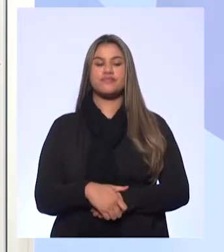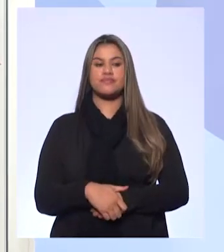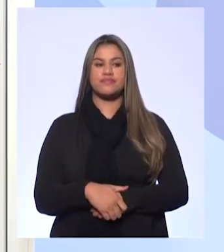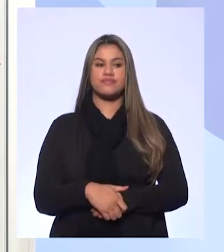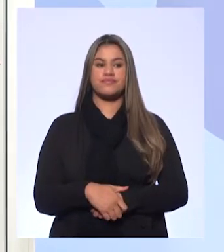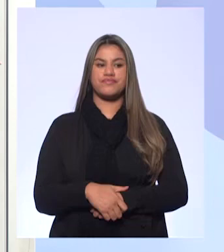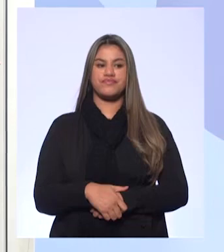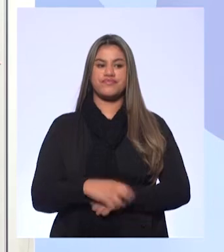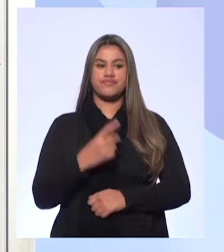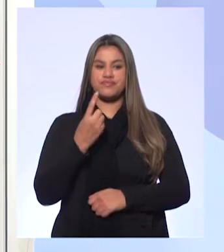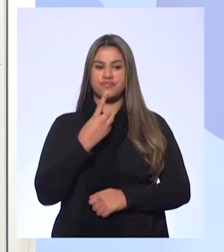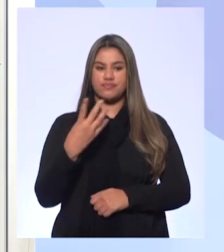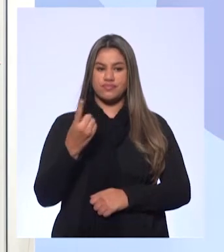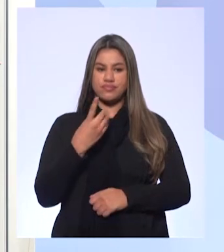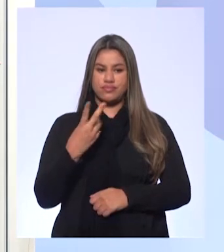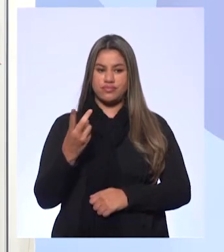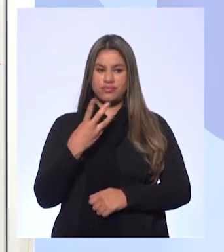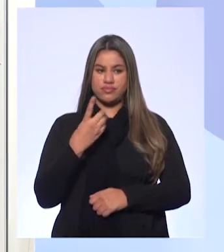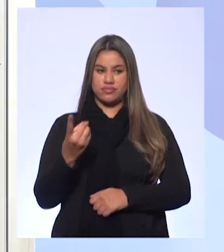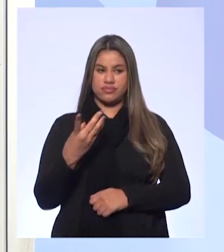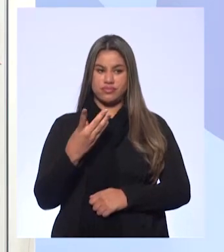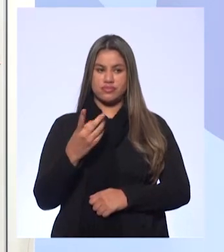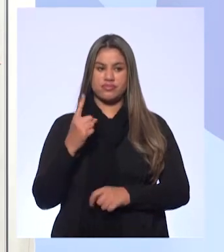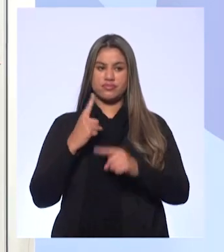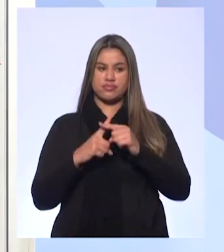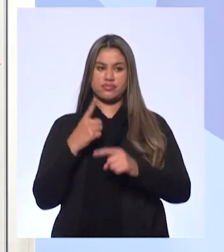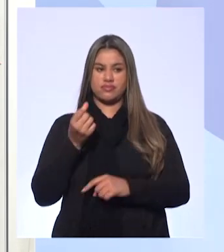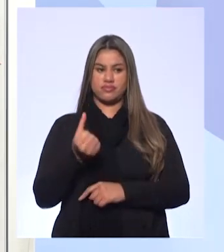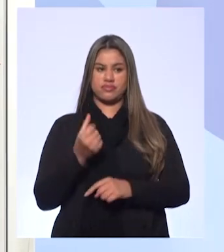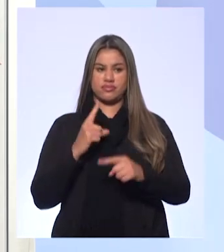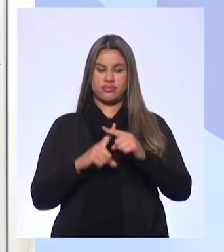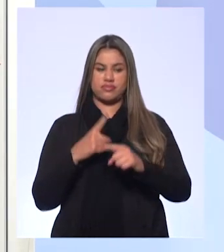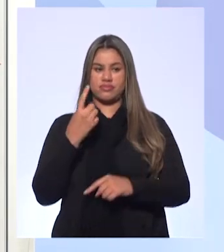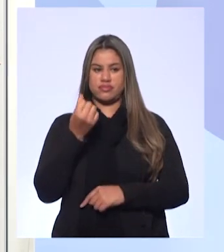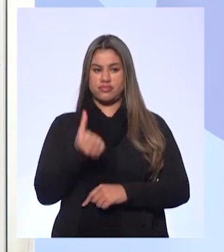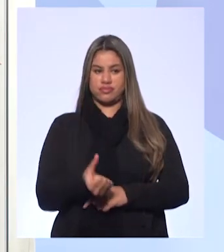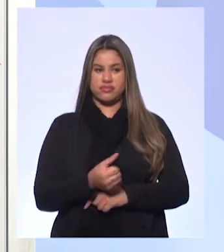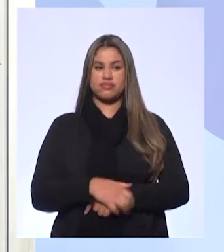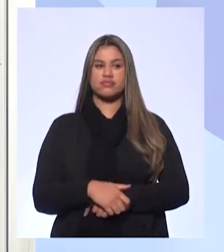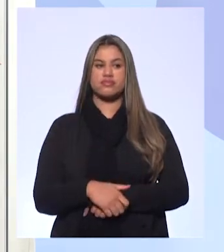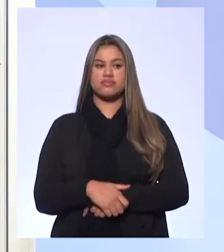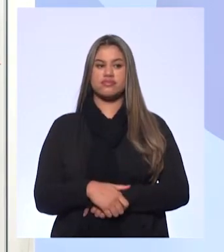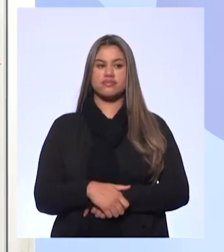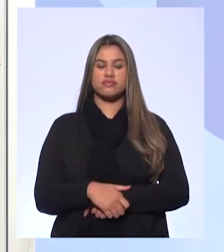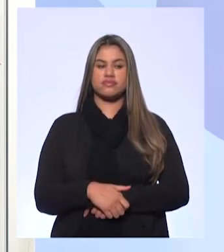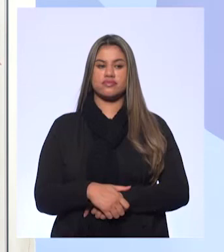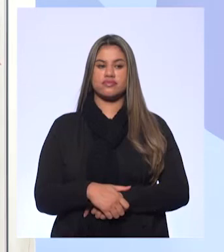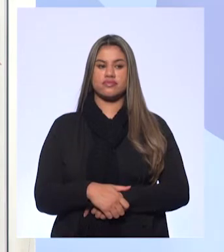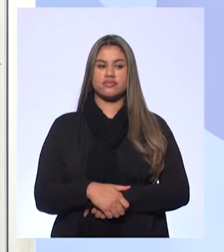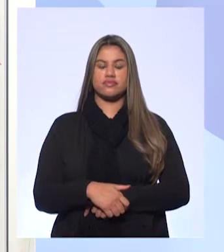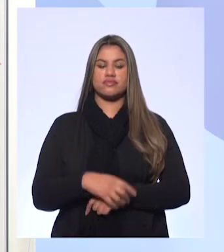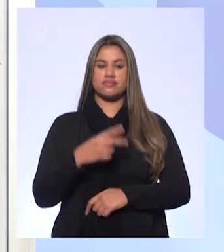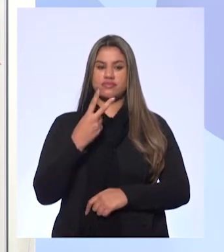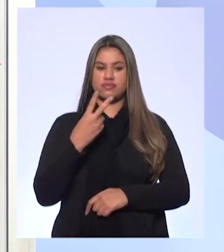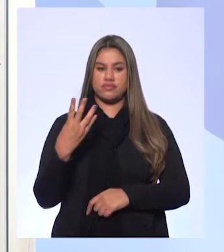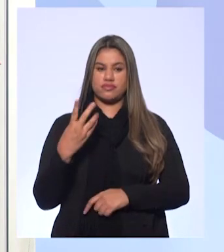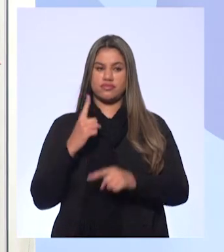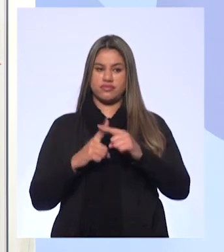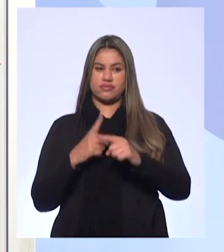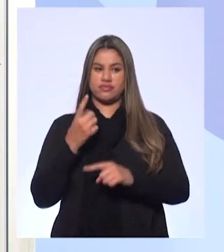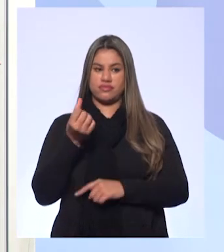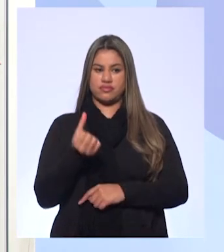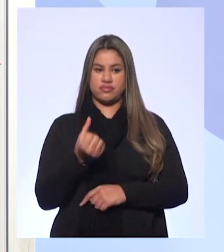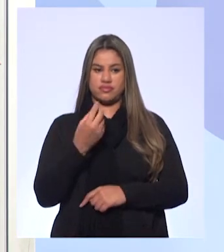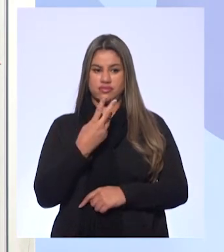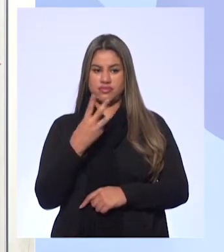Aqui vai dar 24, mais 6, mais 16. Então, aqui vai ficar 24 mais